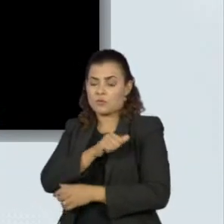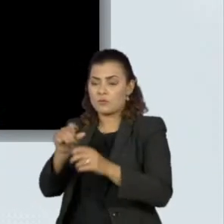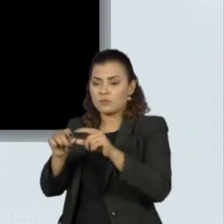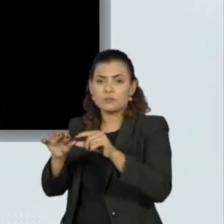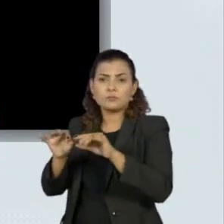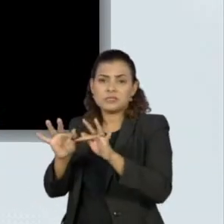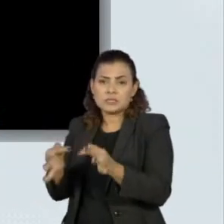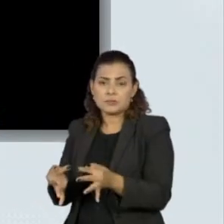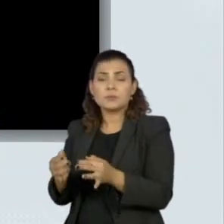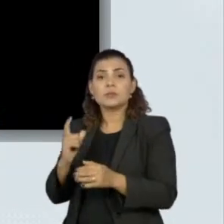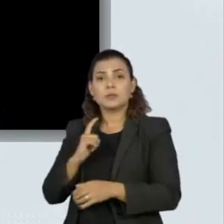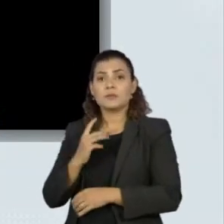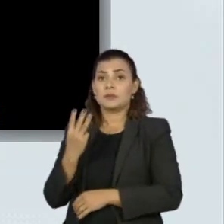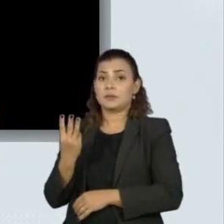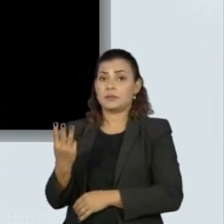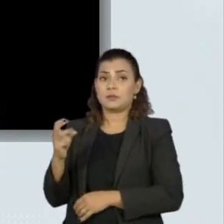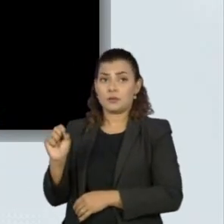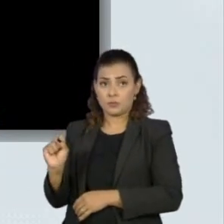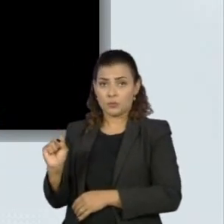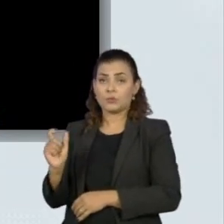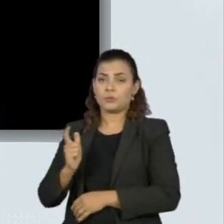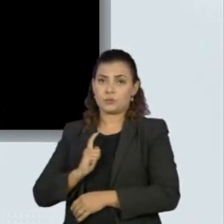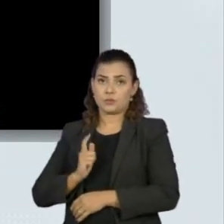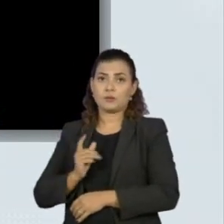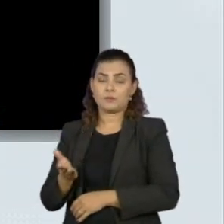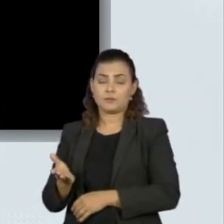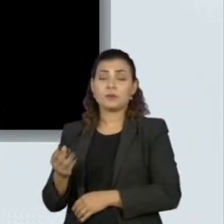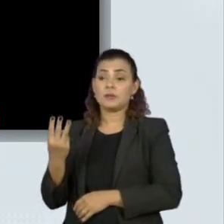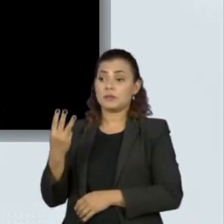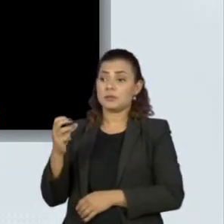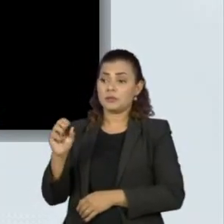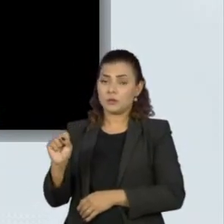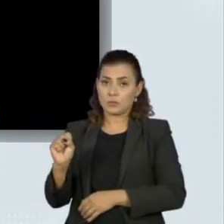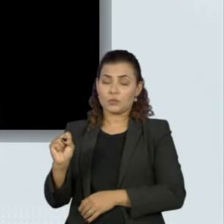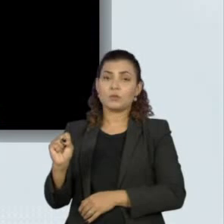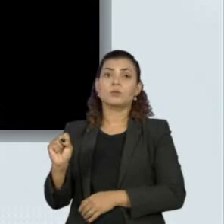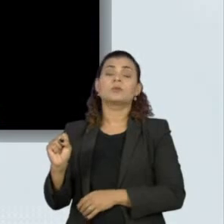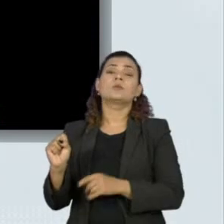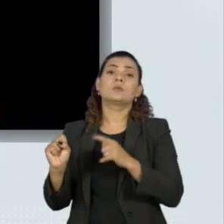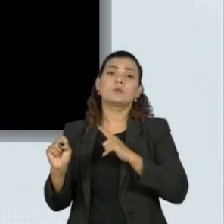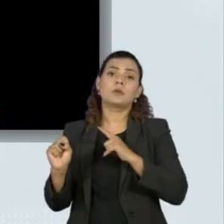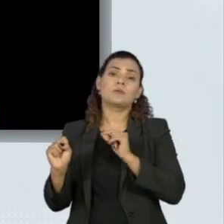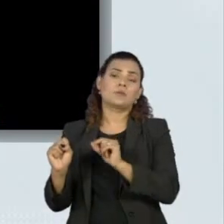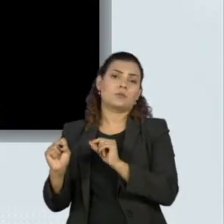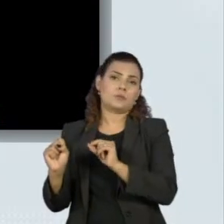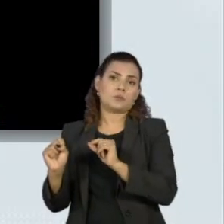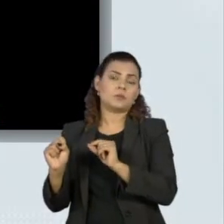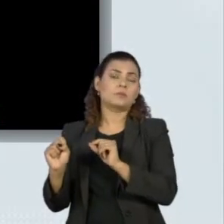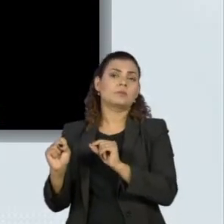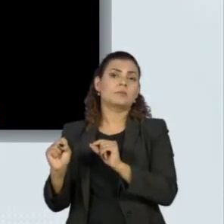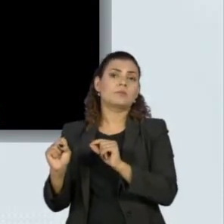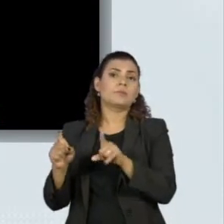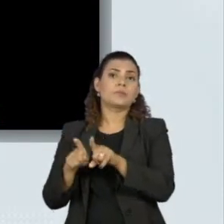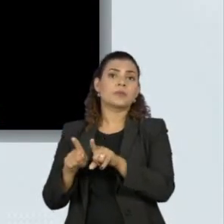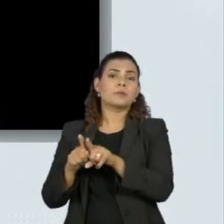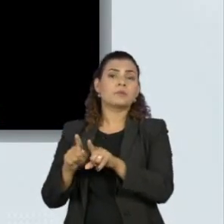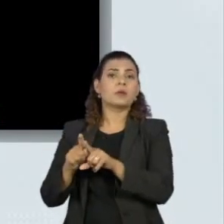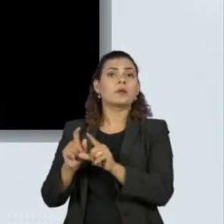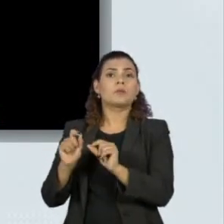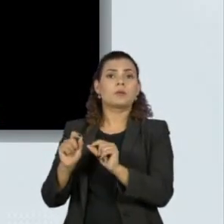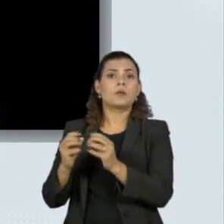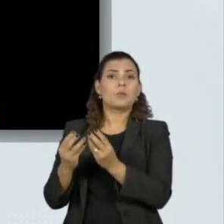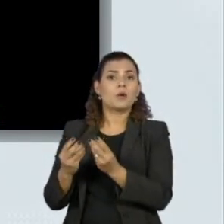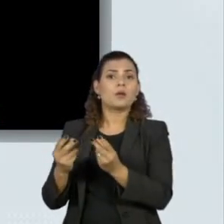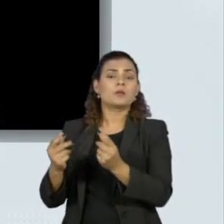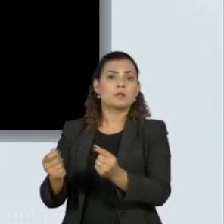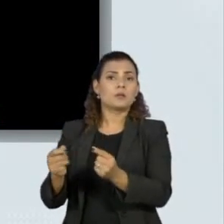38 casos dentro do estudo, mas esses 38 casos foram suficientes para poder determinar uma